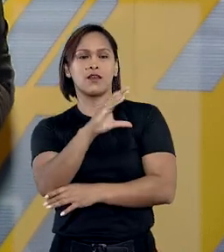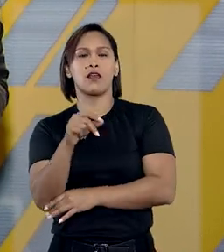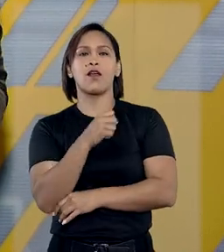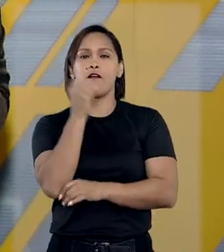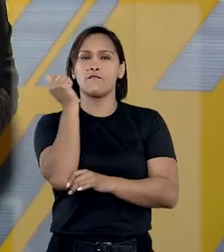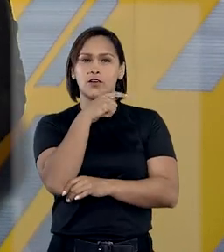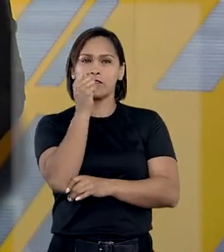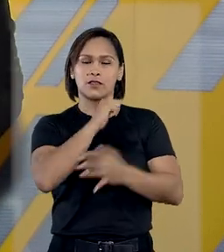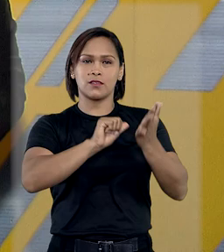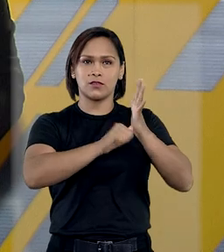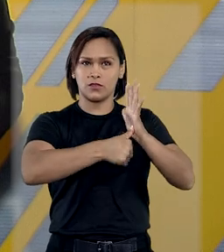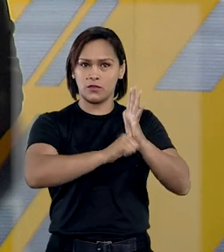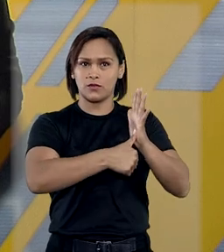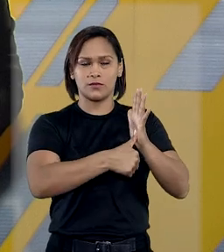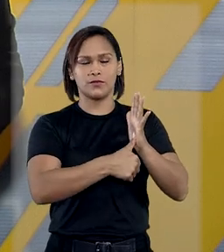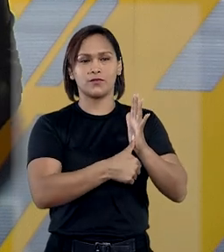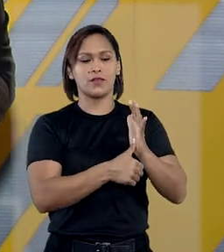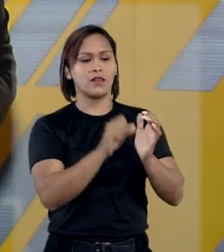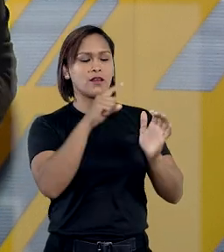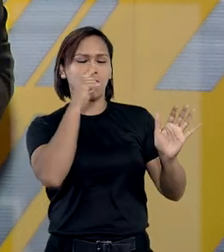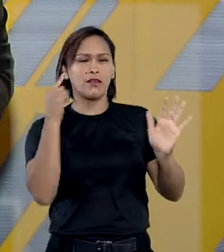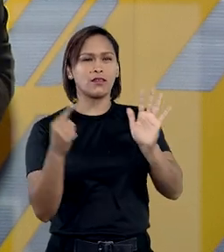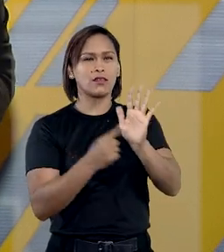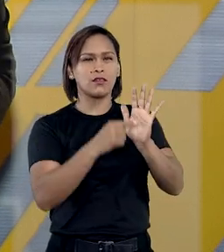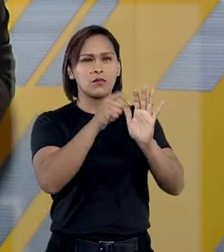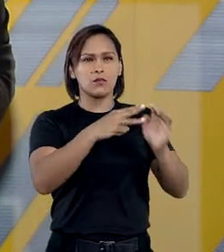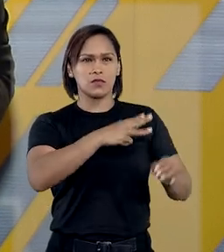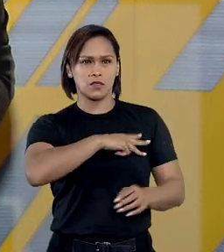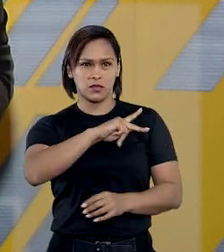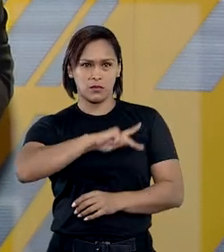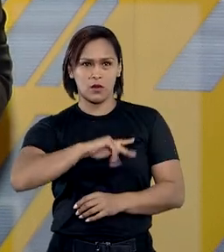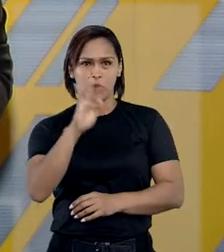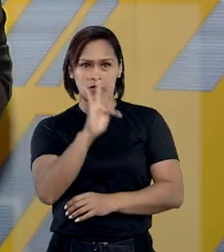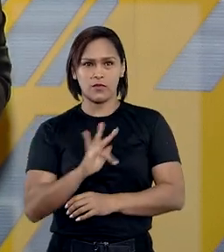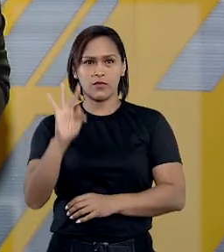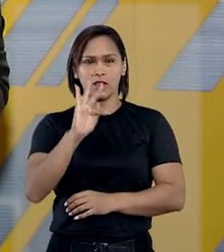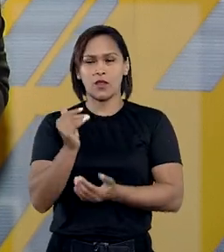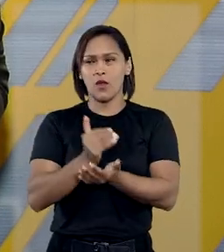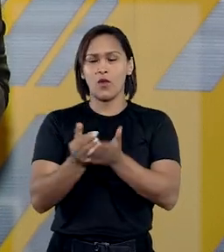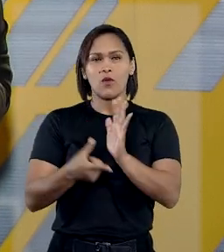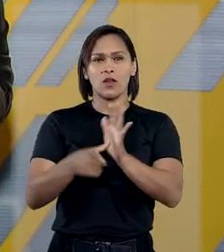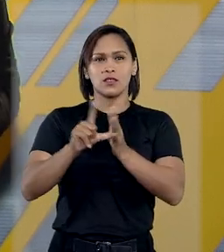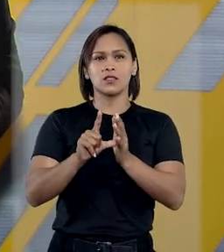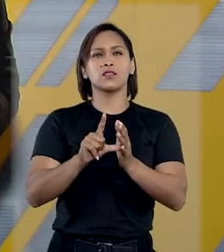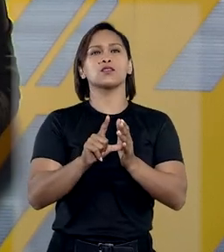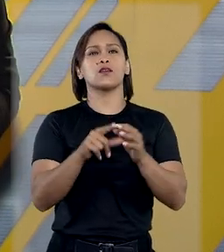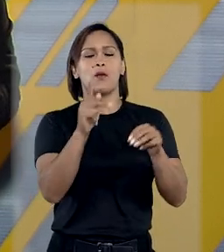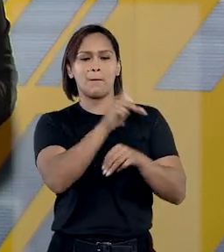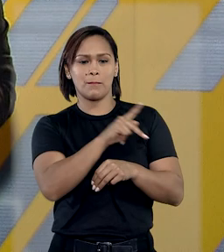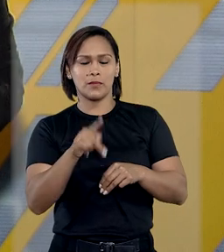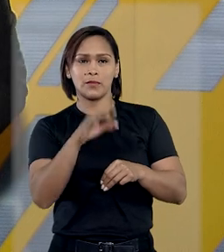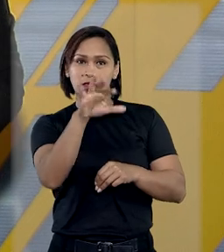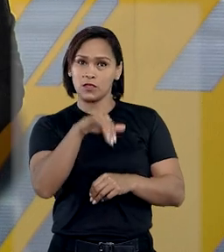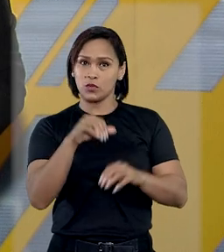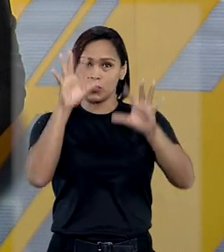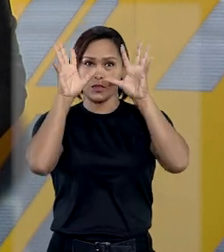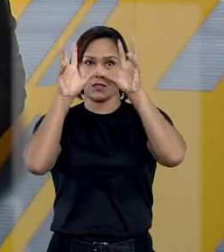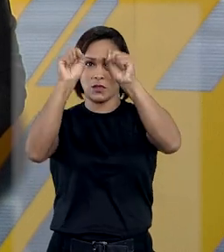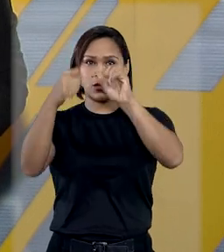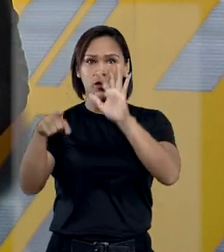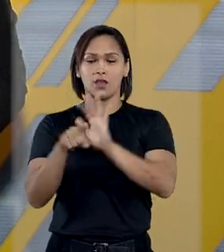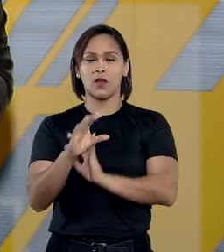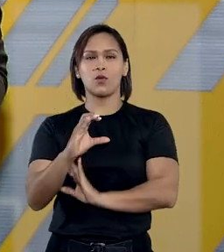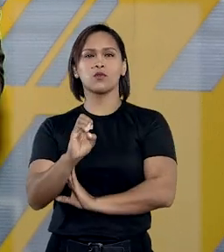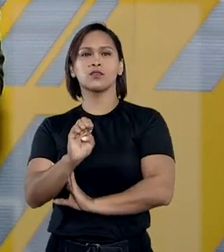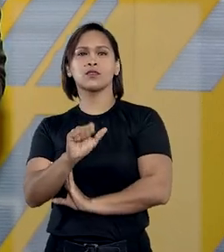Catarina por falsidade ideológica. Segundo a denúncia do Ministério Público Federal, quando era presidente do tribunal, César Filomeno